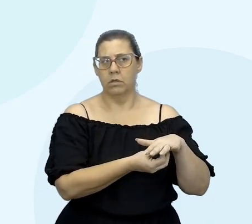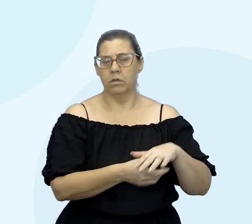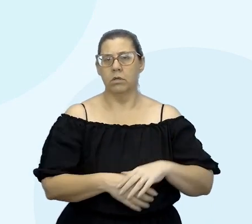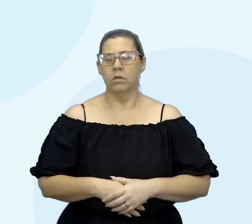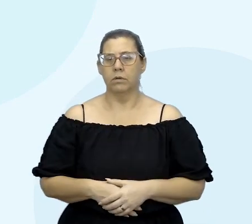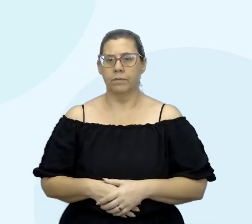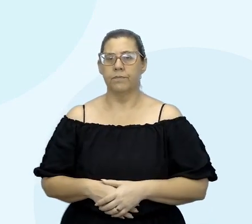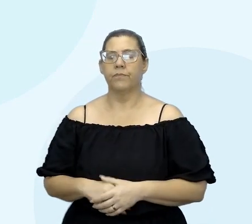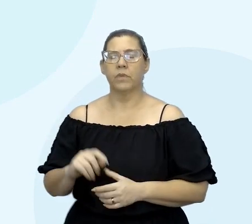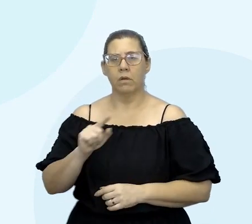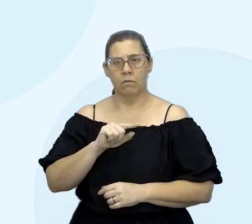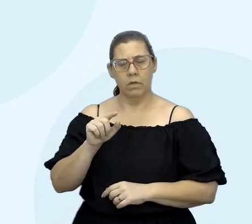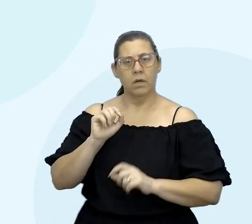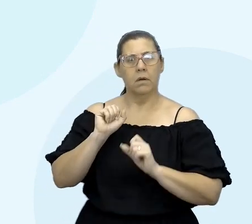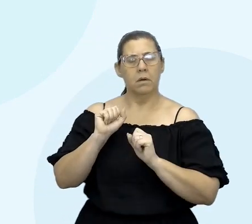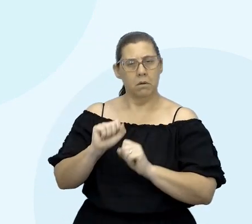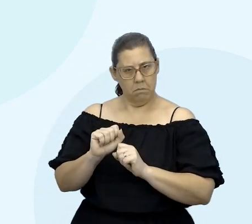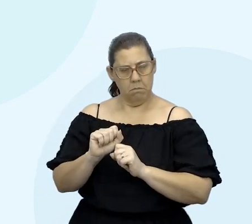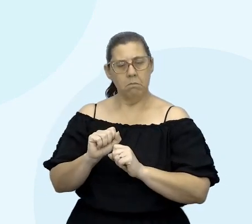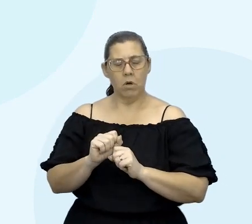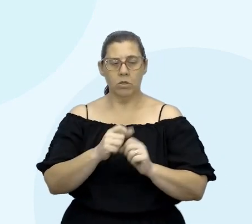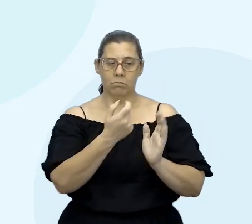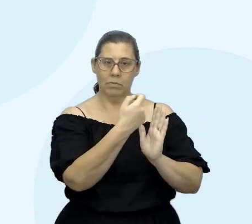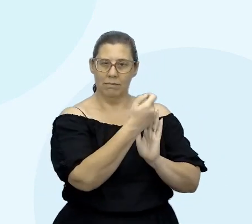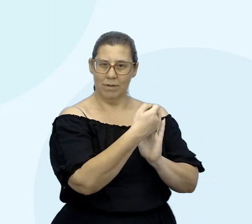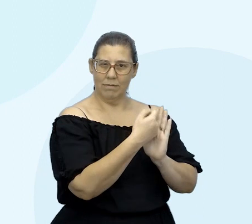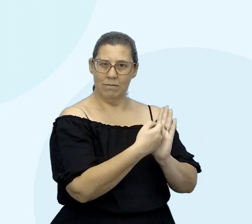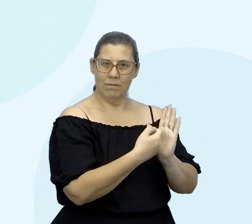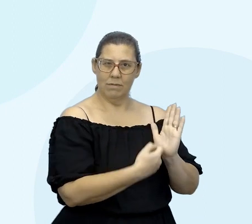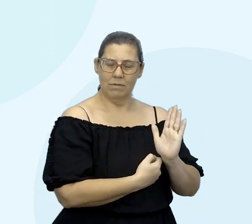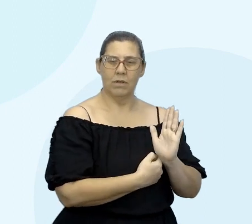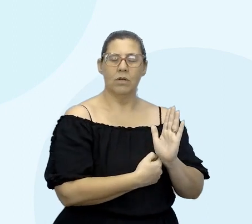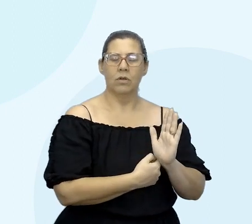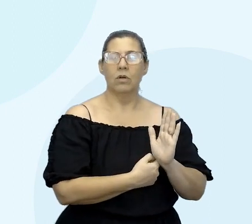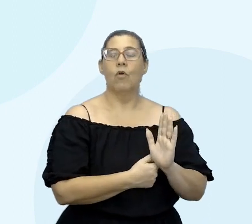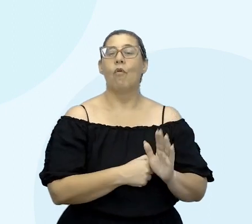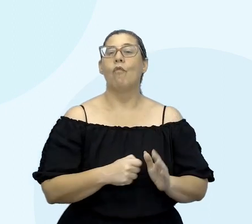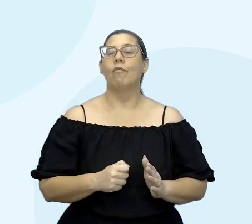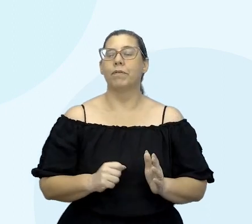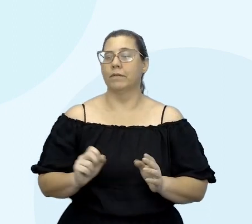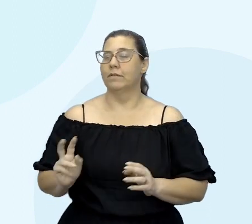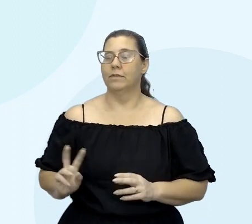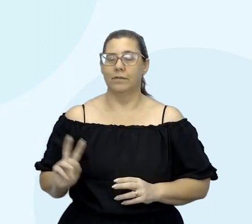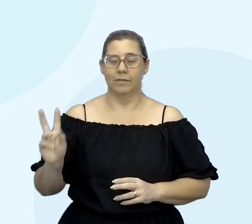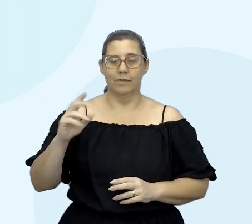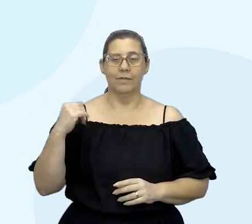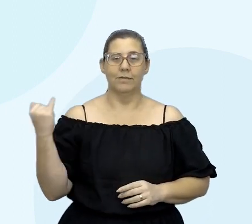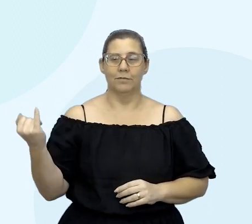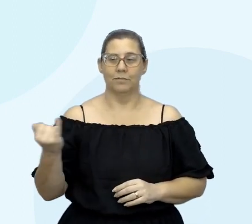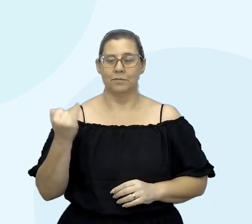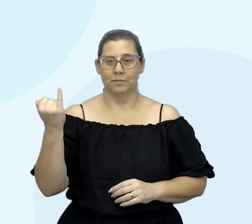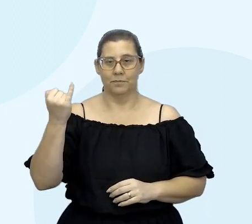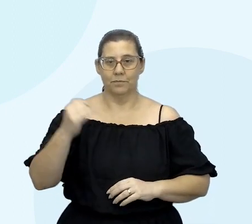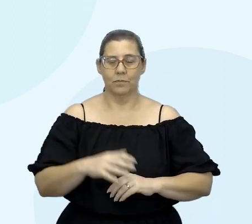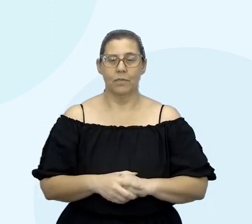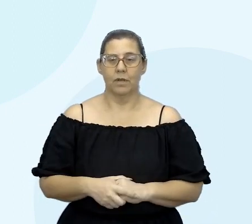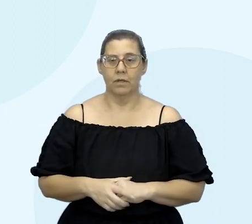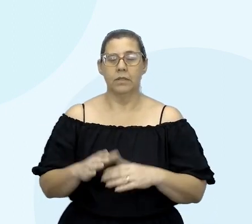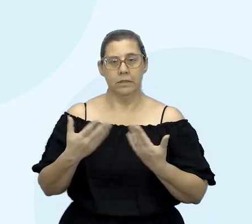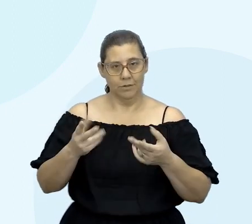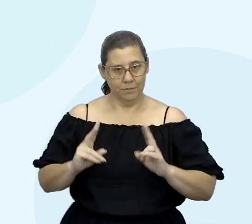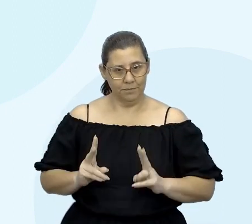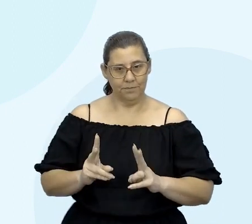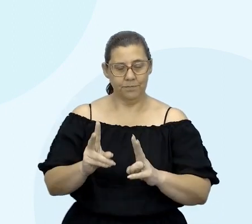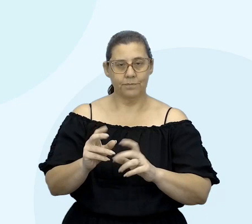e aí você pode, já com o seu diário de bordo em mãos, anotar os valores importantes. Tá? Então,